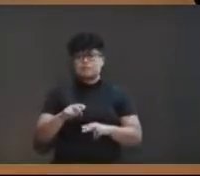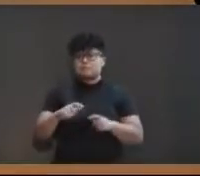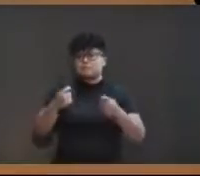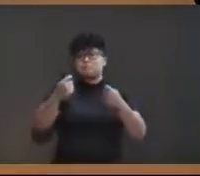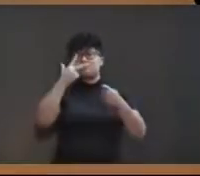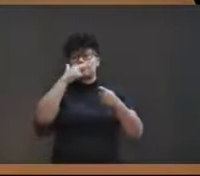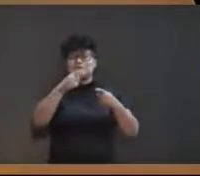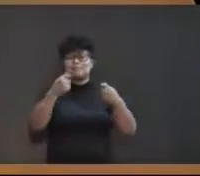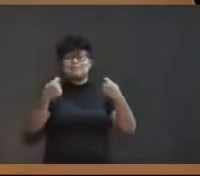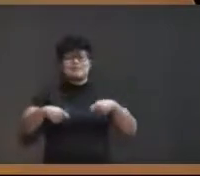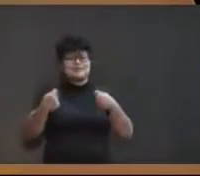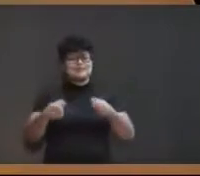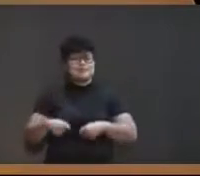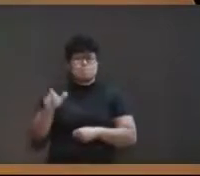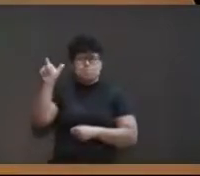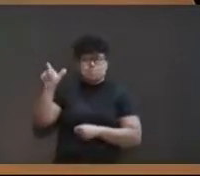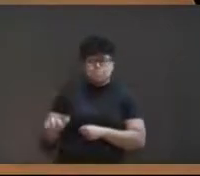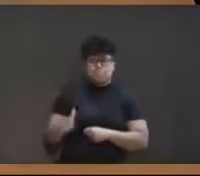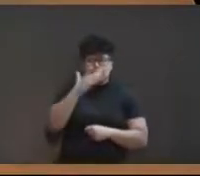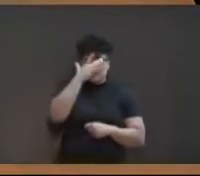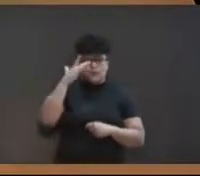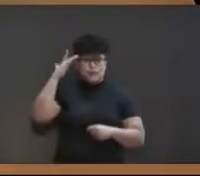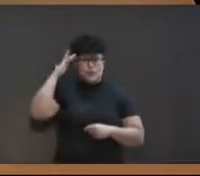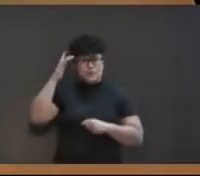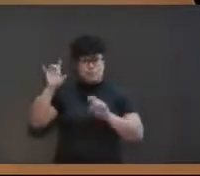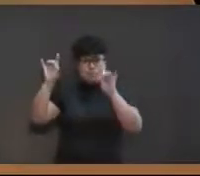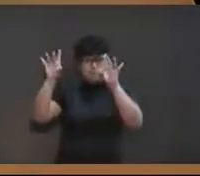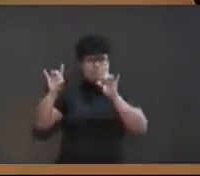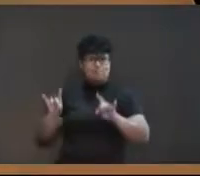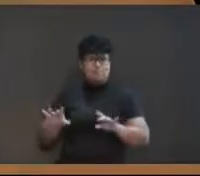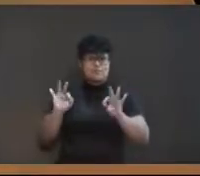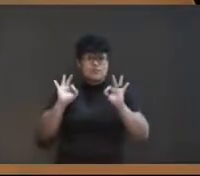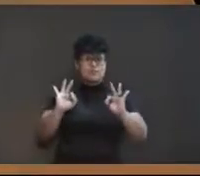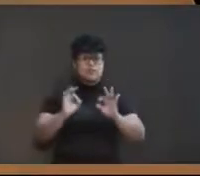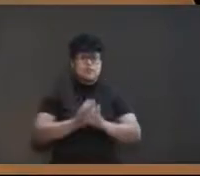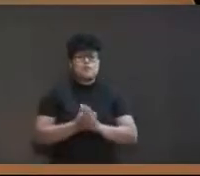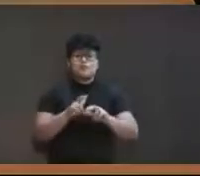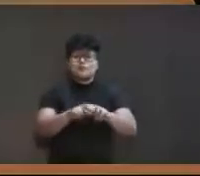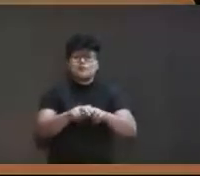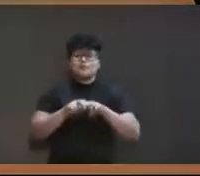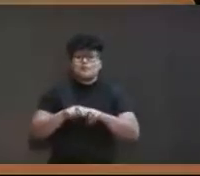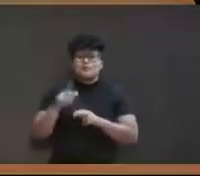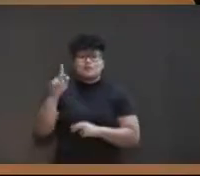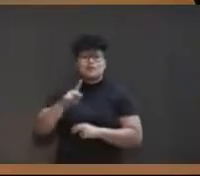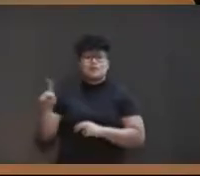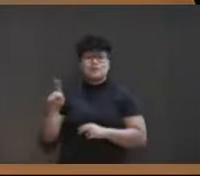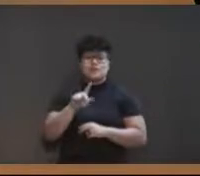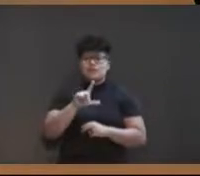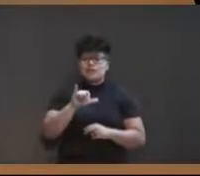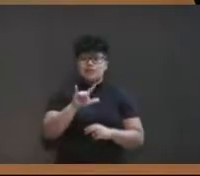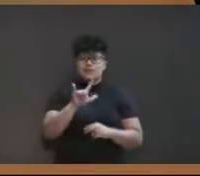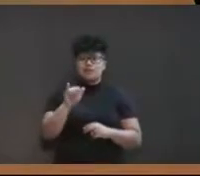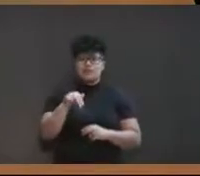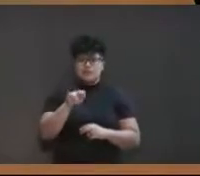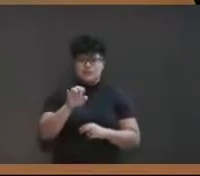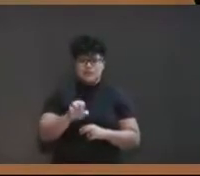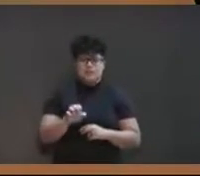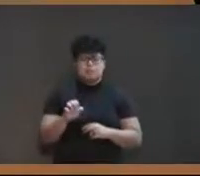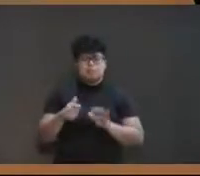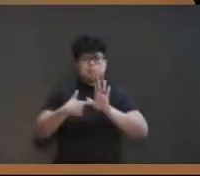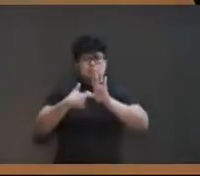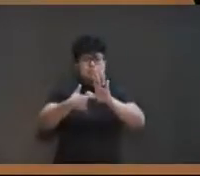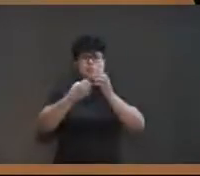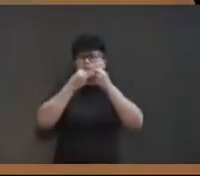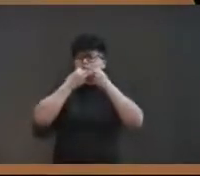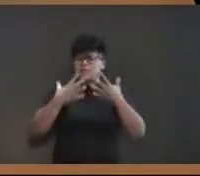experiente né para fazer isso e a professora de realmente Parabéns professora como sempre apresentou muito bem parabéns